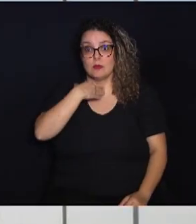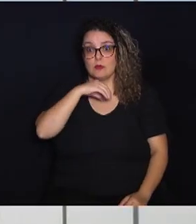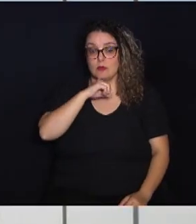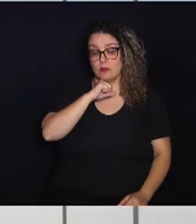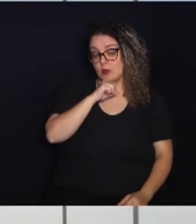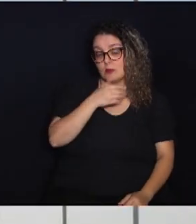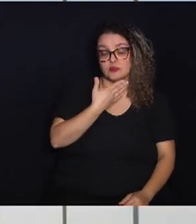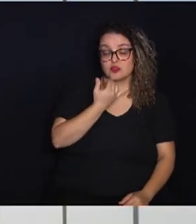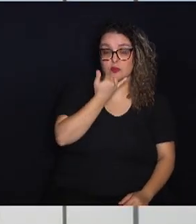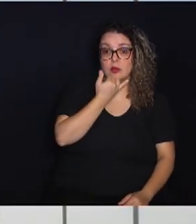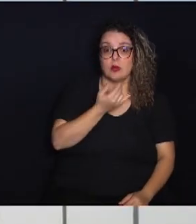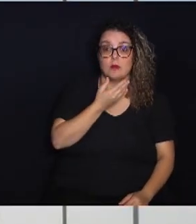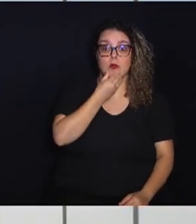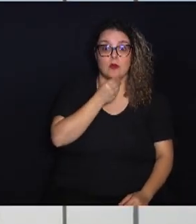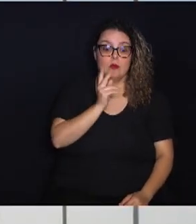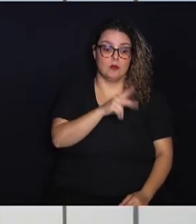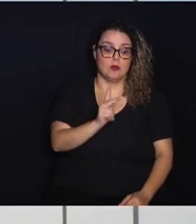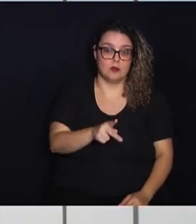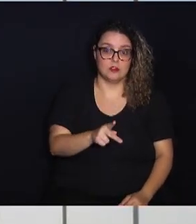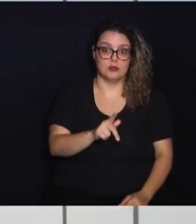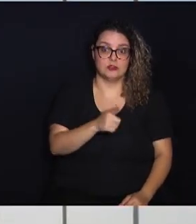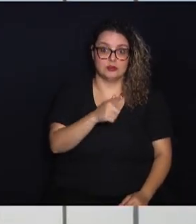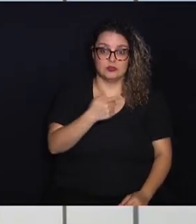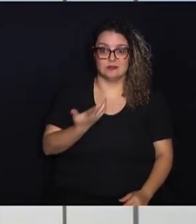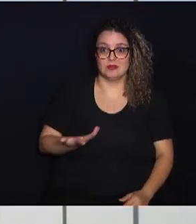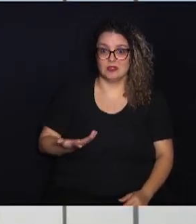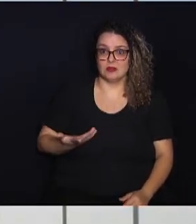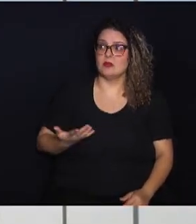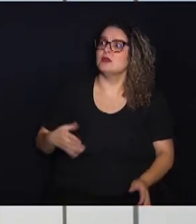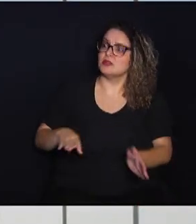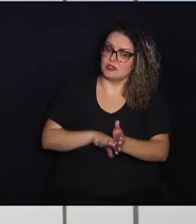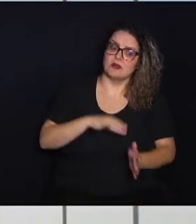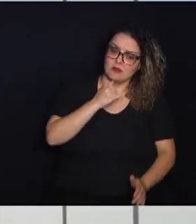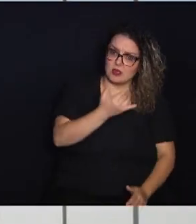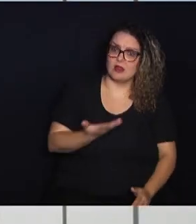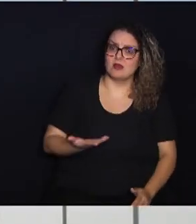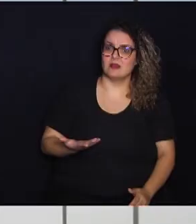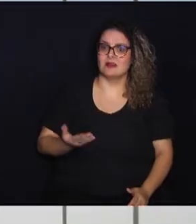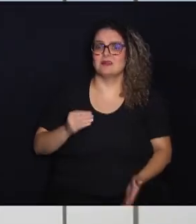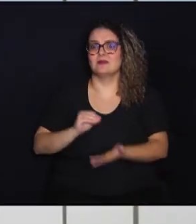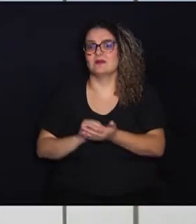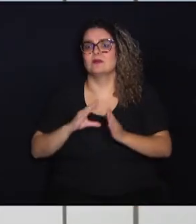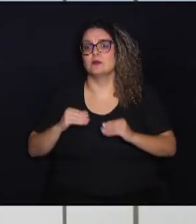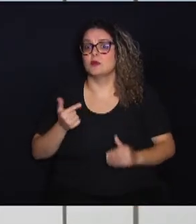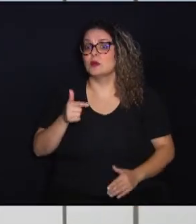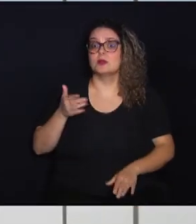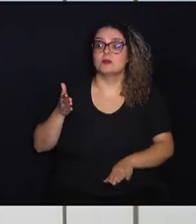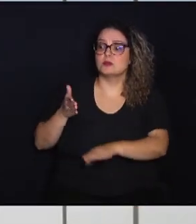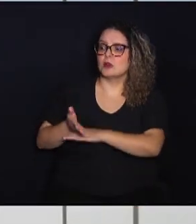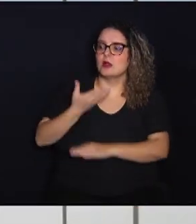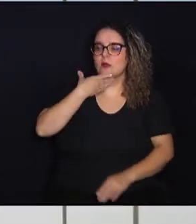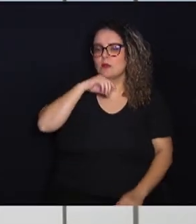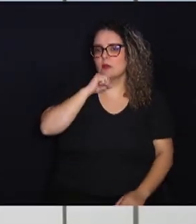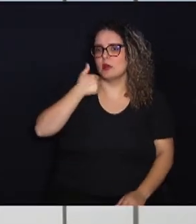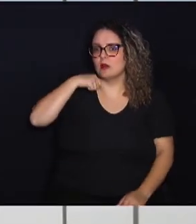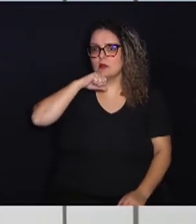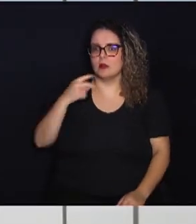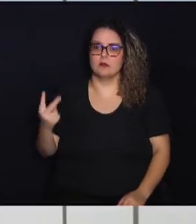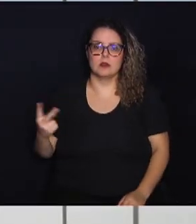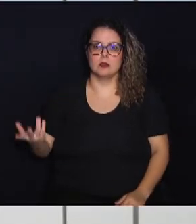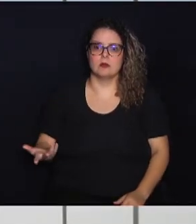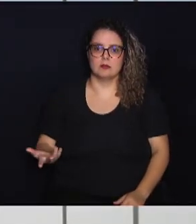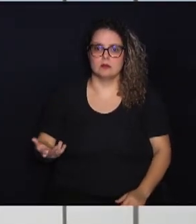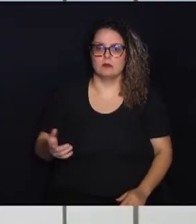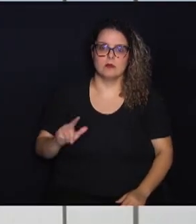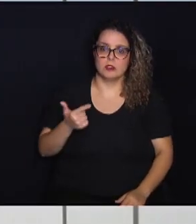muito legal. Chega para o professor, estou com esse desconforto e tal, porque não tem acesso para a mãe e para o pai, porque o pai não está disponível,